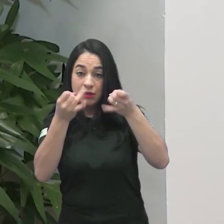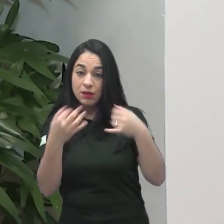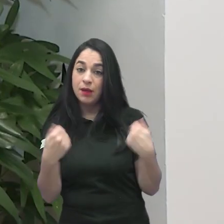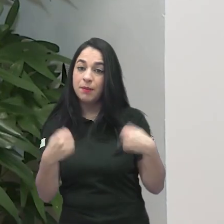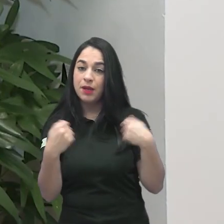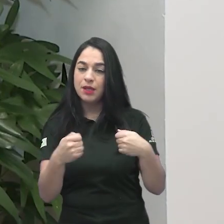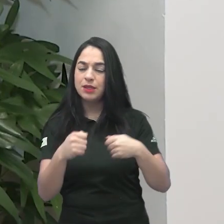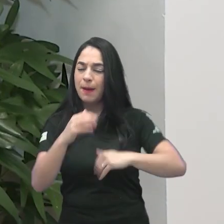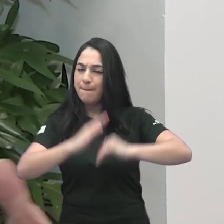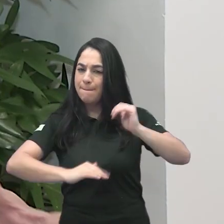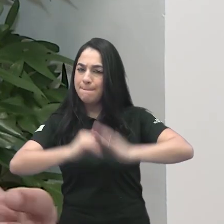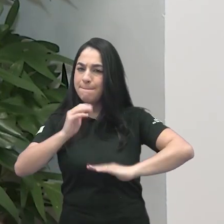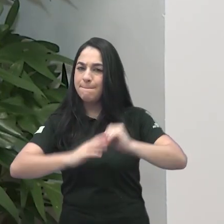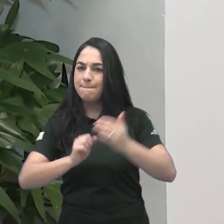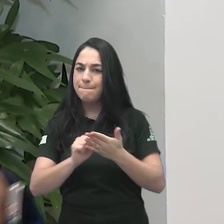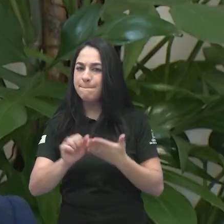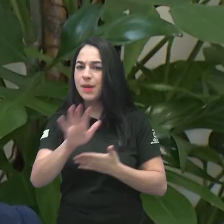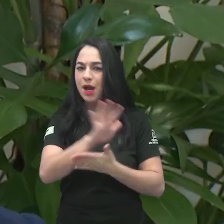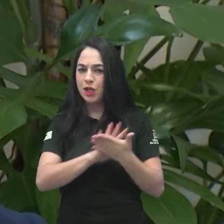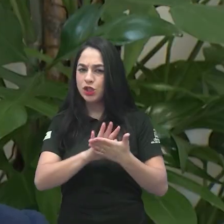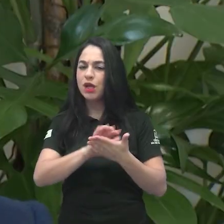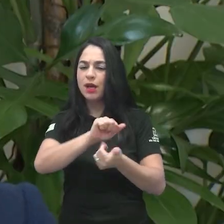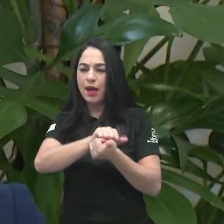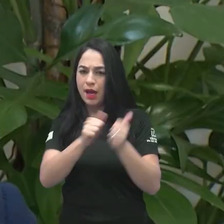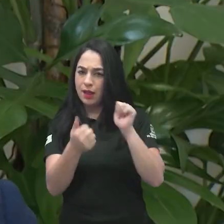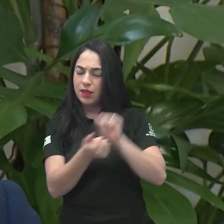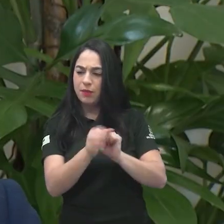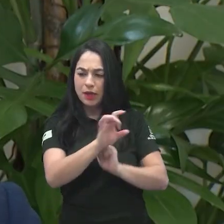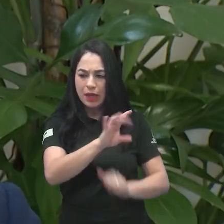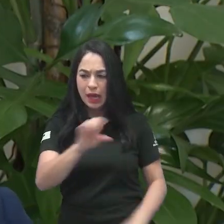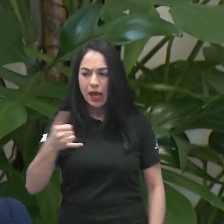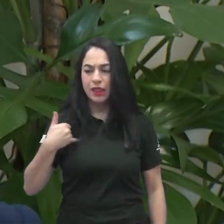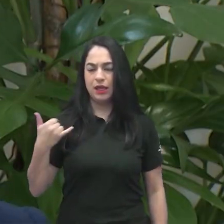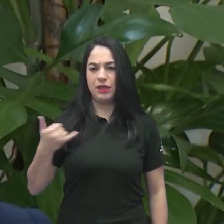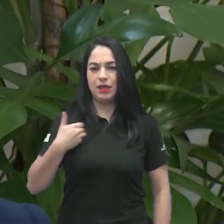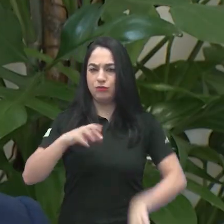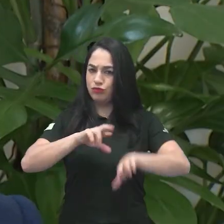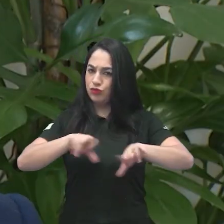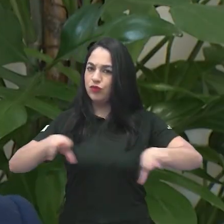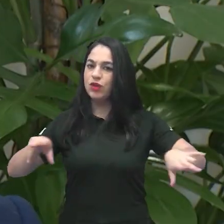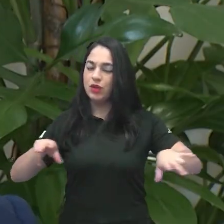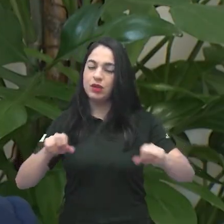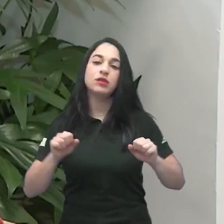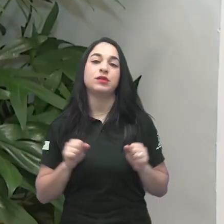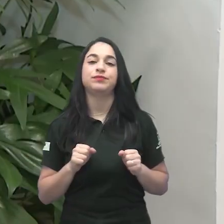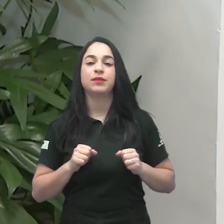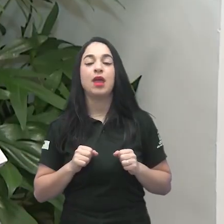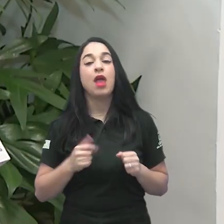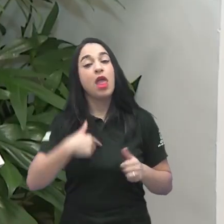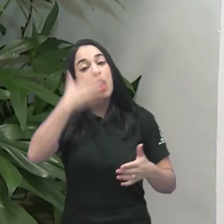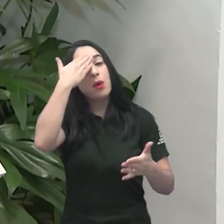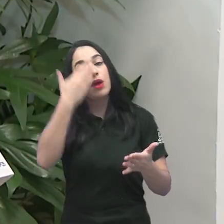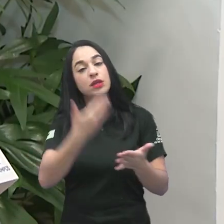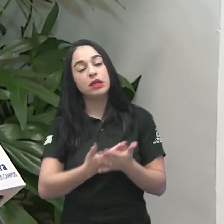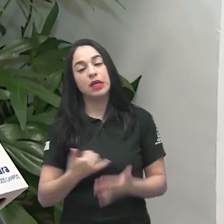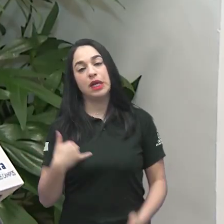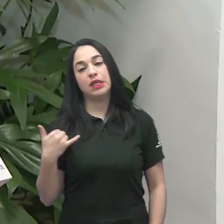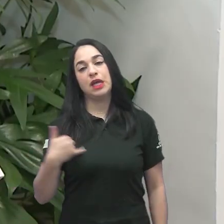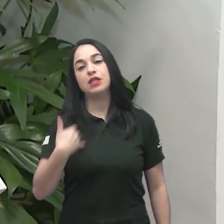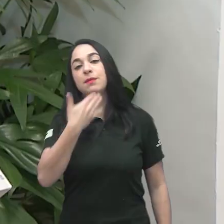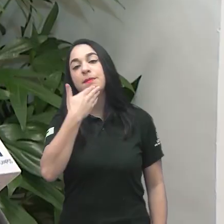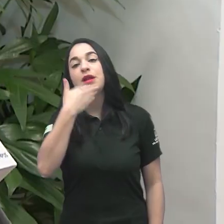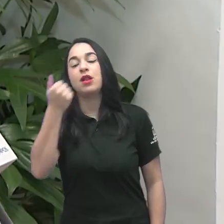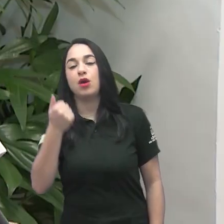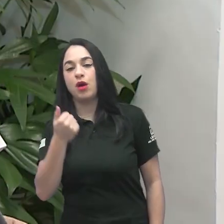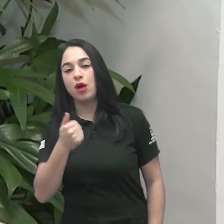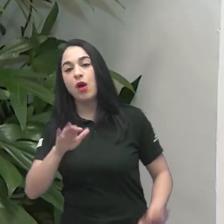acontecer por meio de situações práticas e adequadas à idade dos estudantes. Eu considero que a melhor